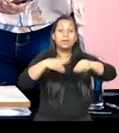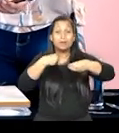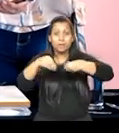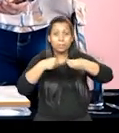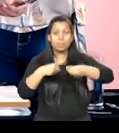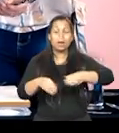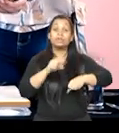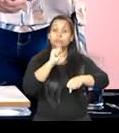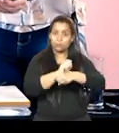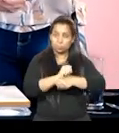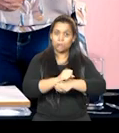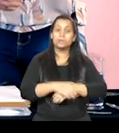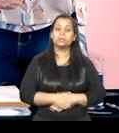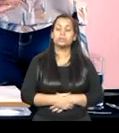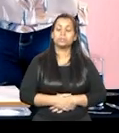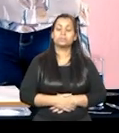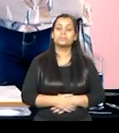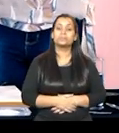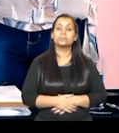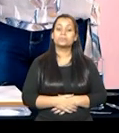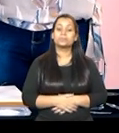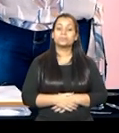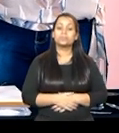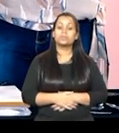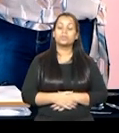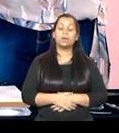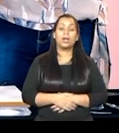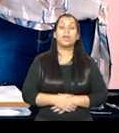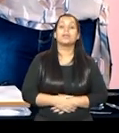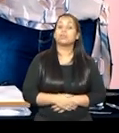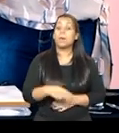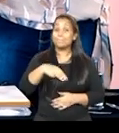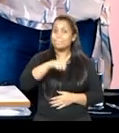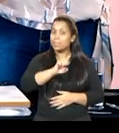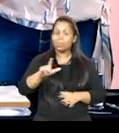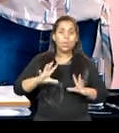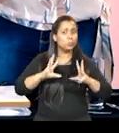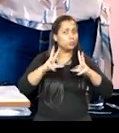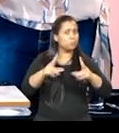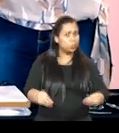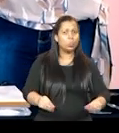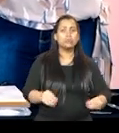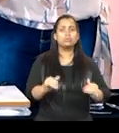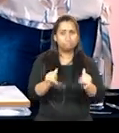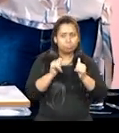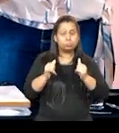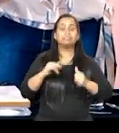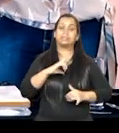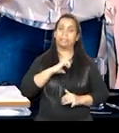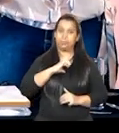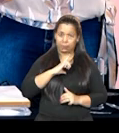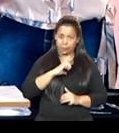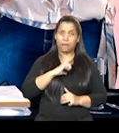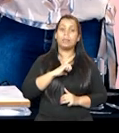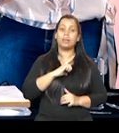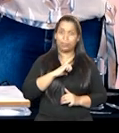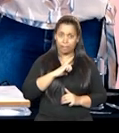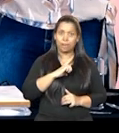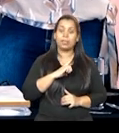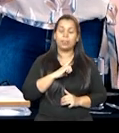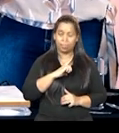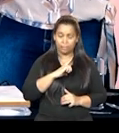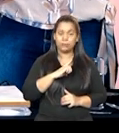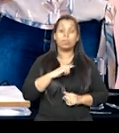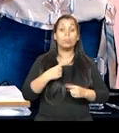é um isolante. Tudo bem? Metal, todos eles conduzem, porque os elétrons presentes neles estão